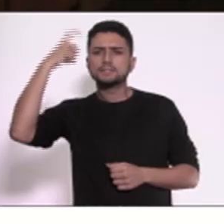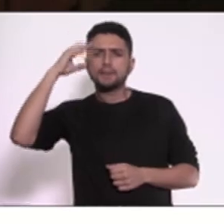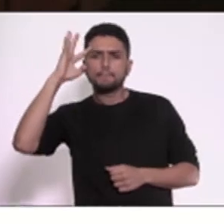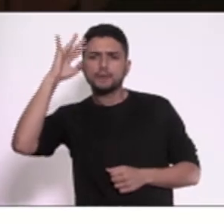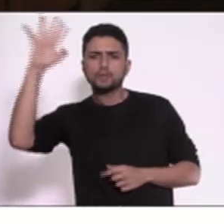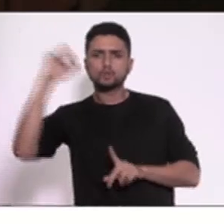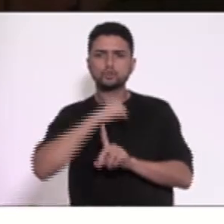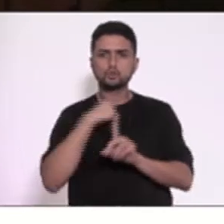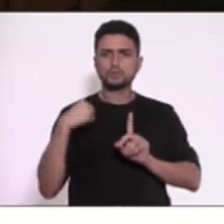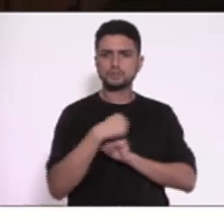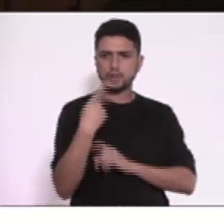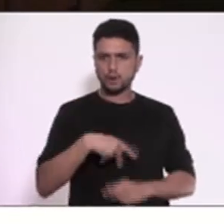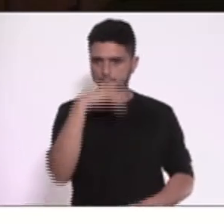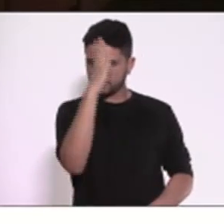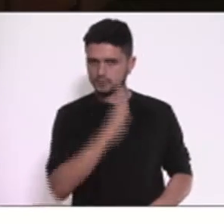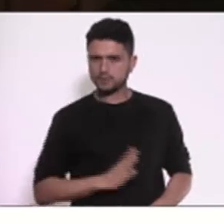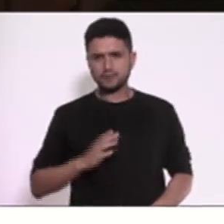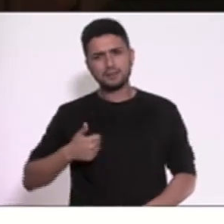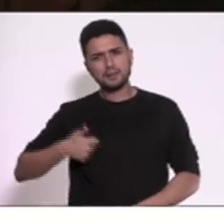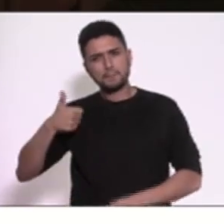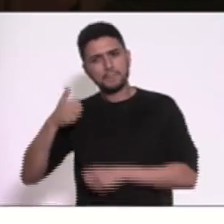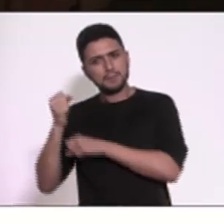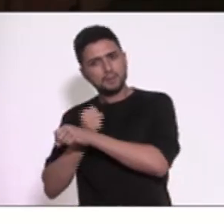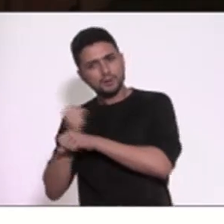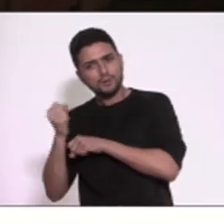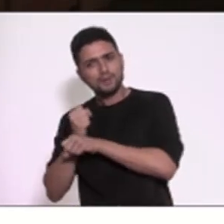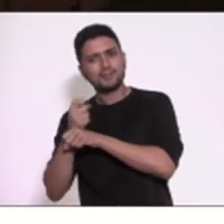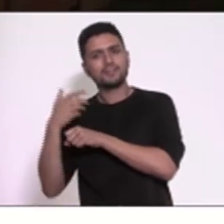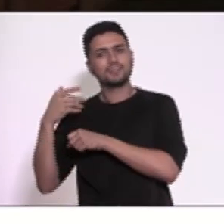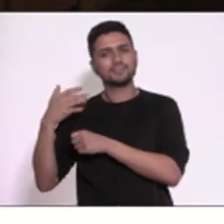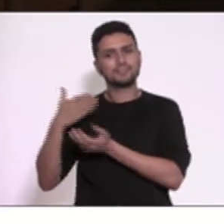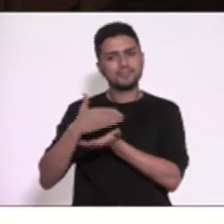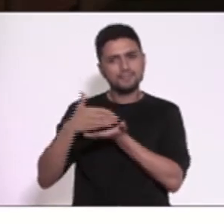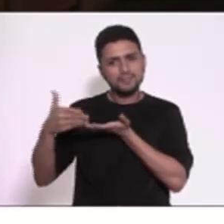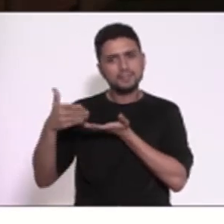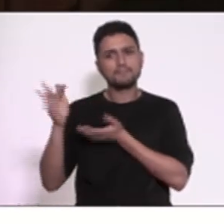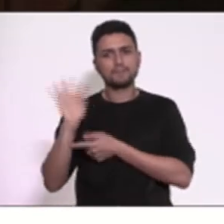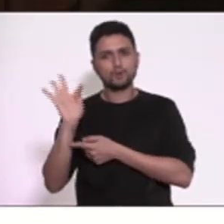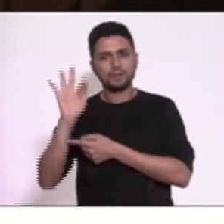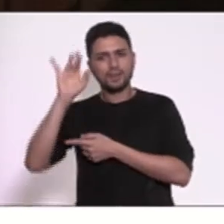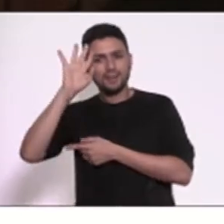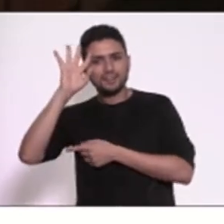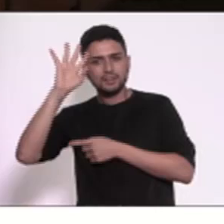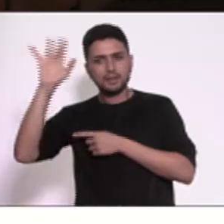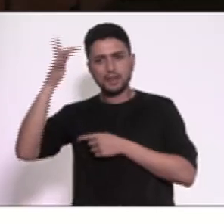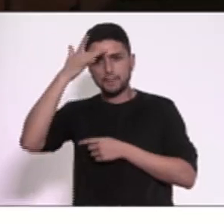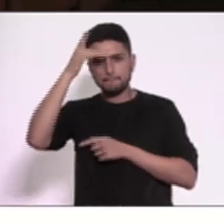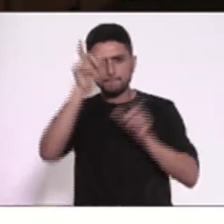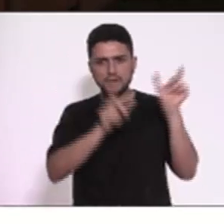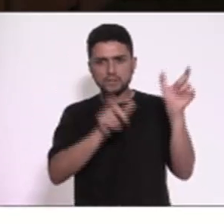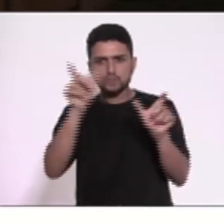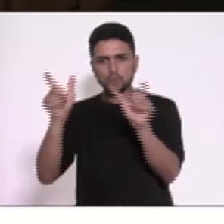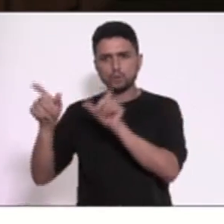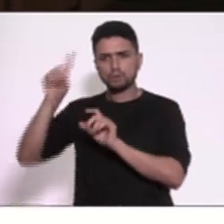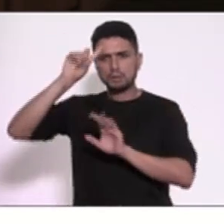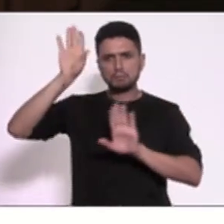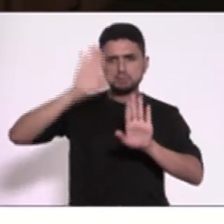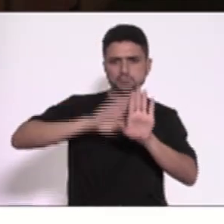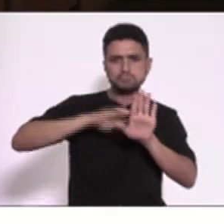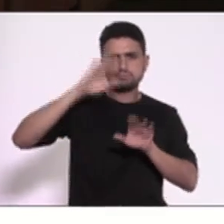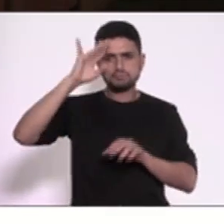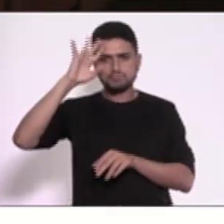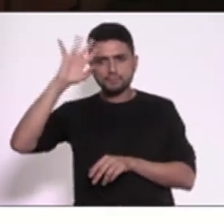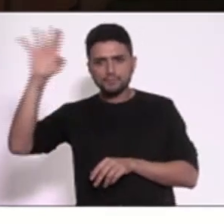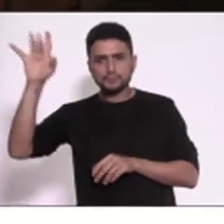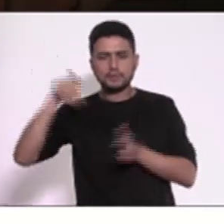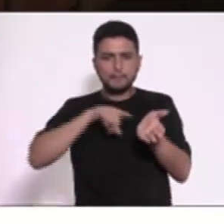brasileiro. São os primeiros anos, os primeiros teólogos, os primeiros pesquisadores, professores cientistas da